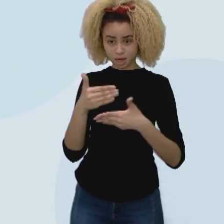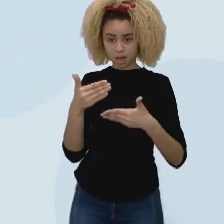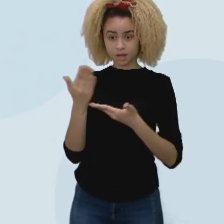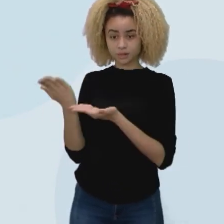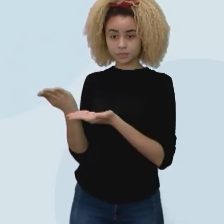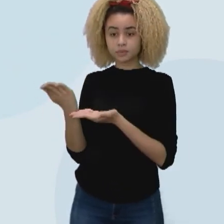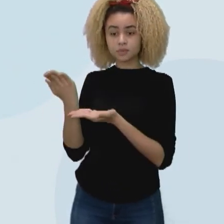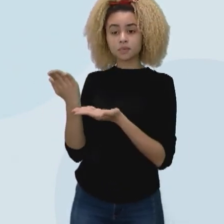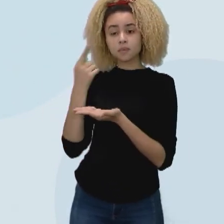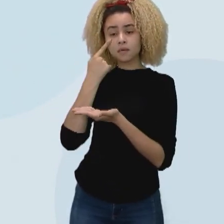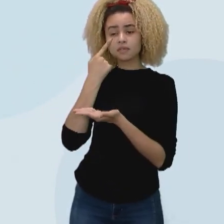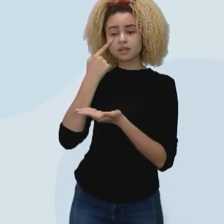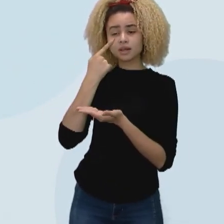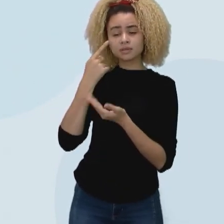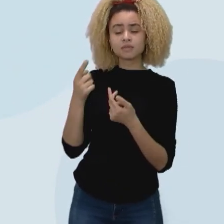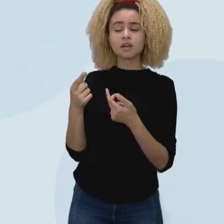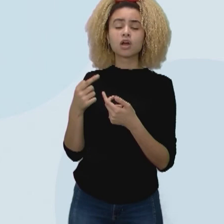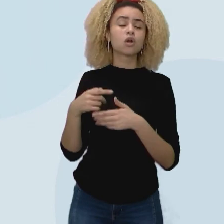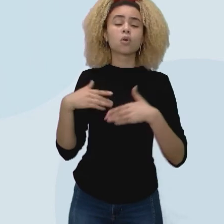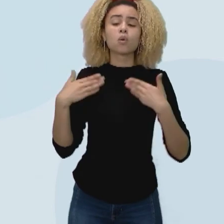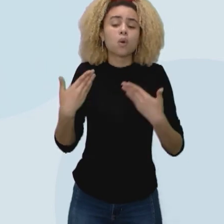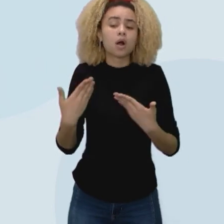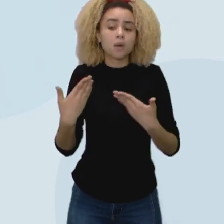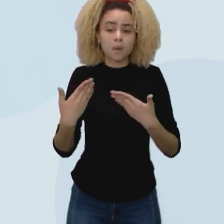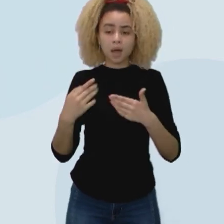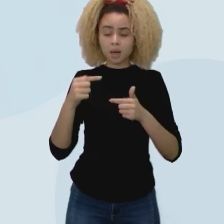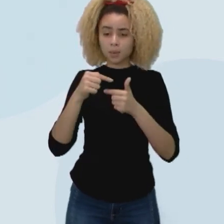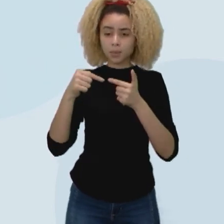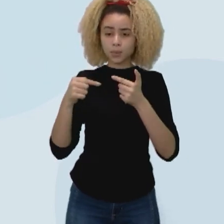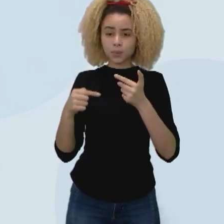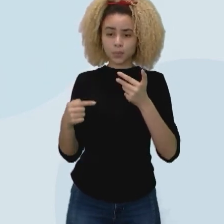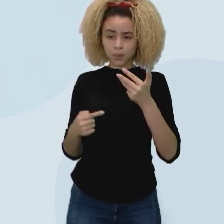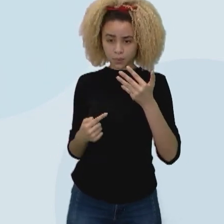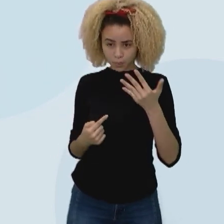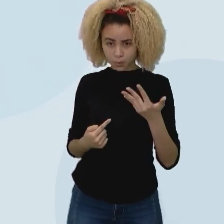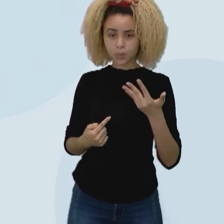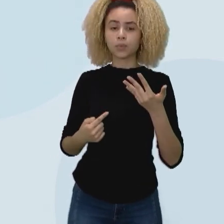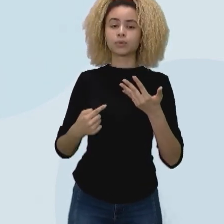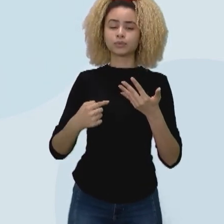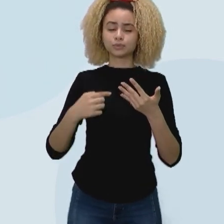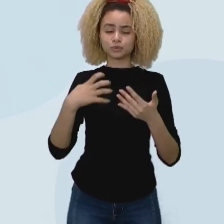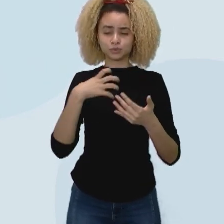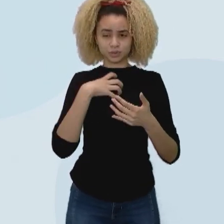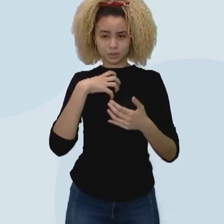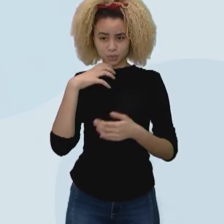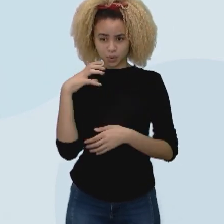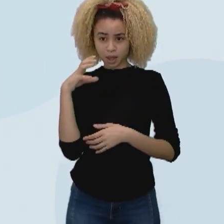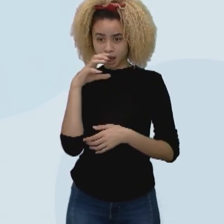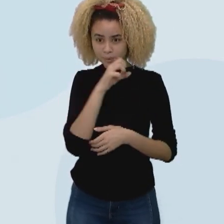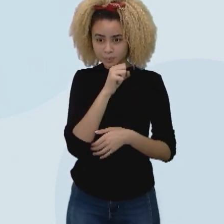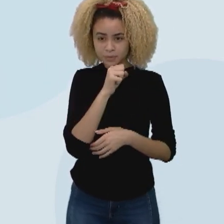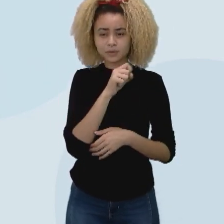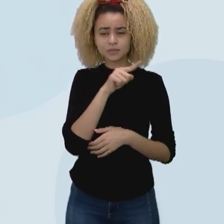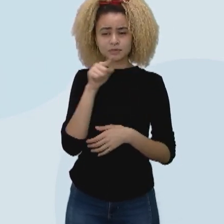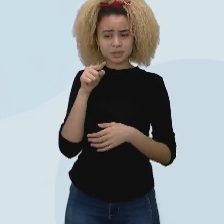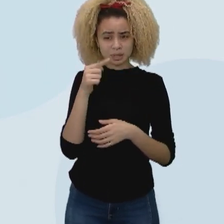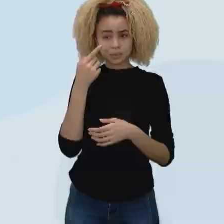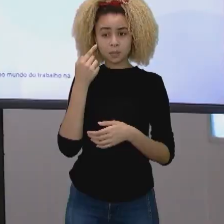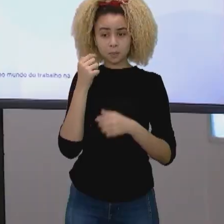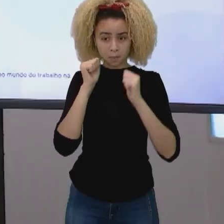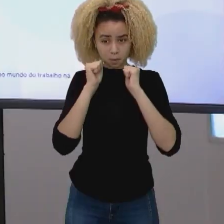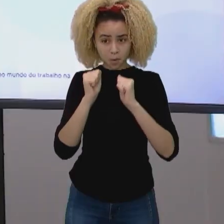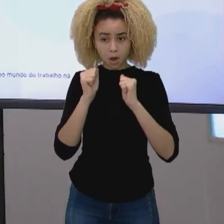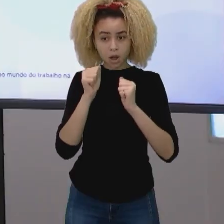perceberem quais são, aliás, as características do toyotismo de uma forma breve. Vocês terão à disposição